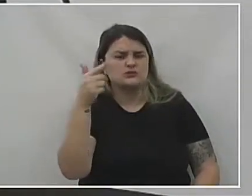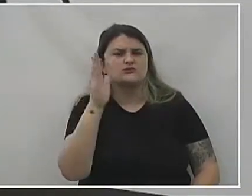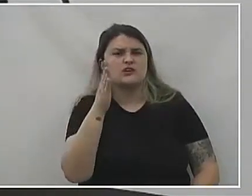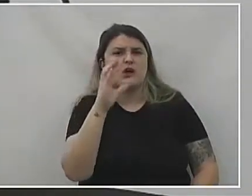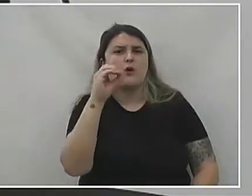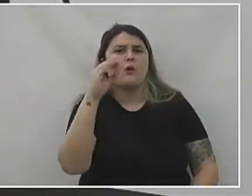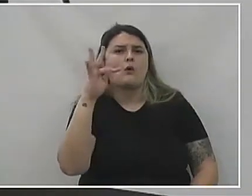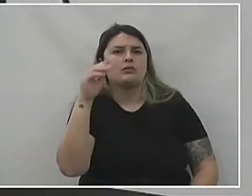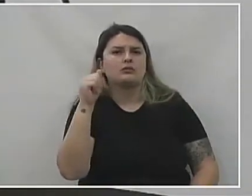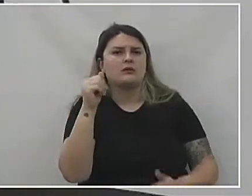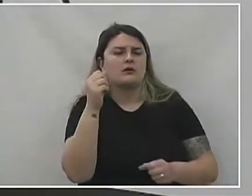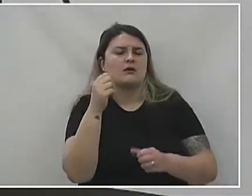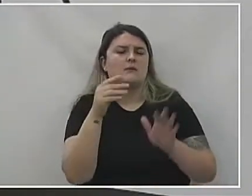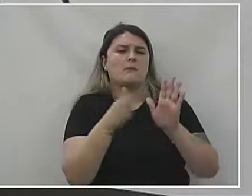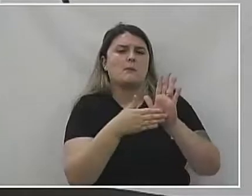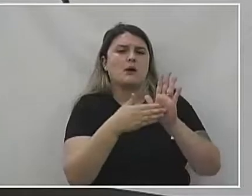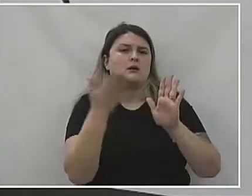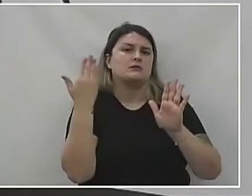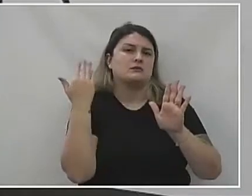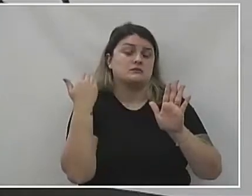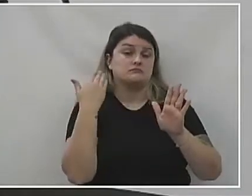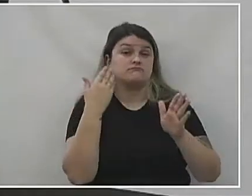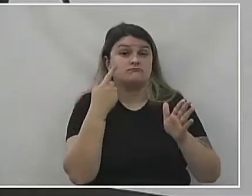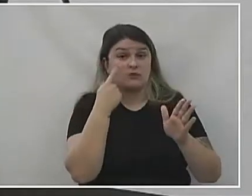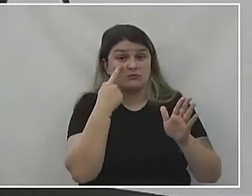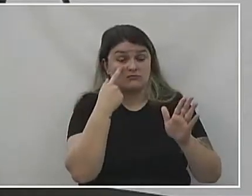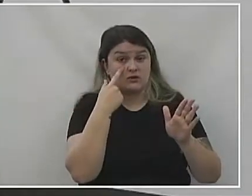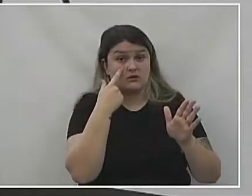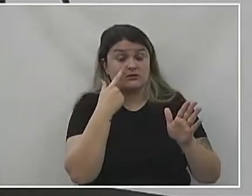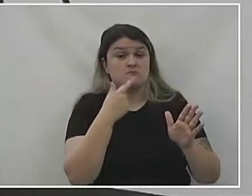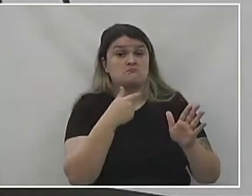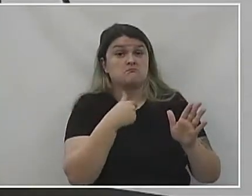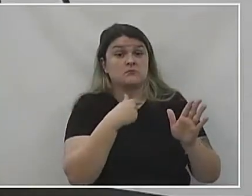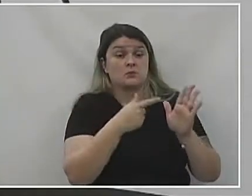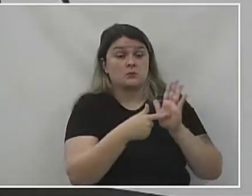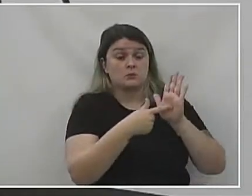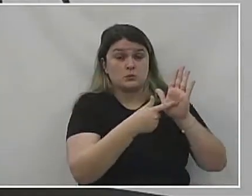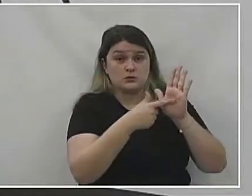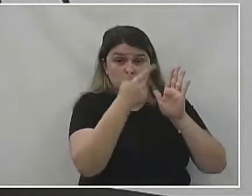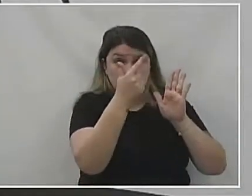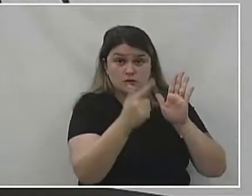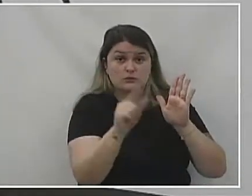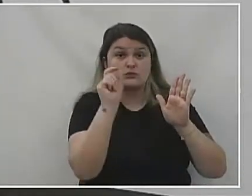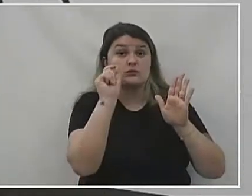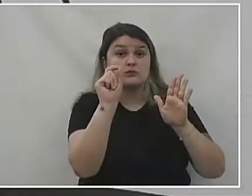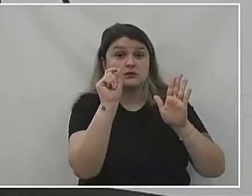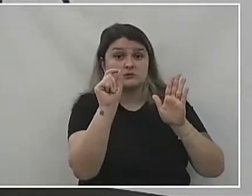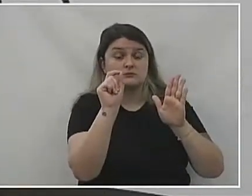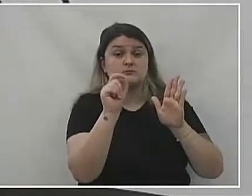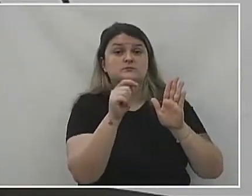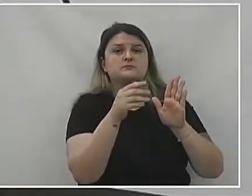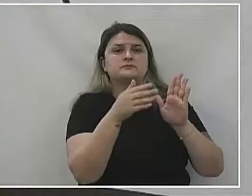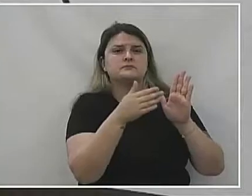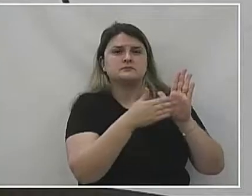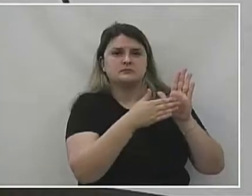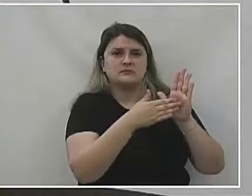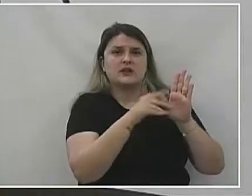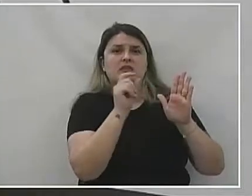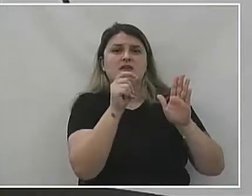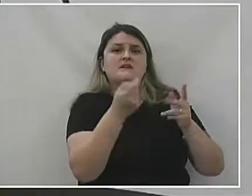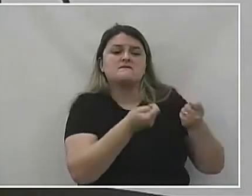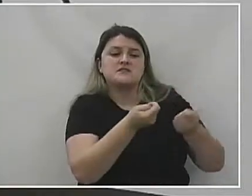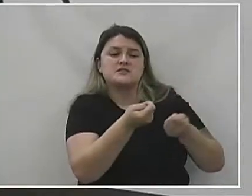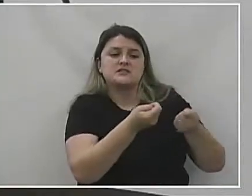a Então já era a cota do plantei hoje aqui eu eu destaco mais uma vez hoje o banco que